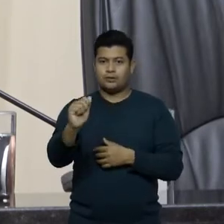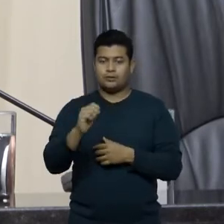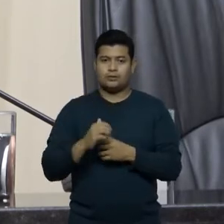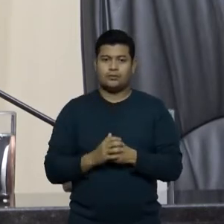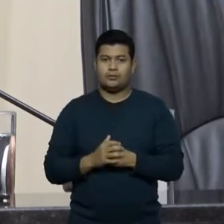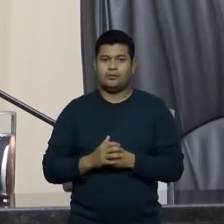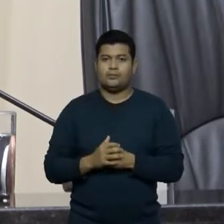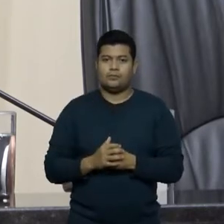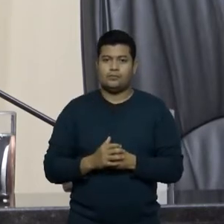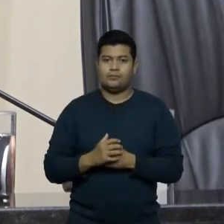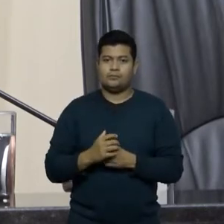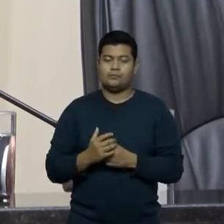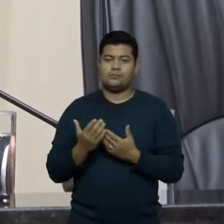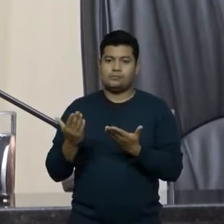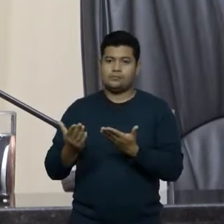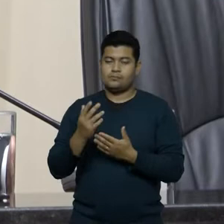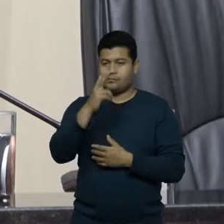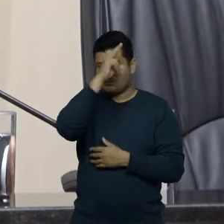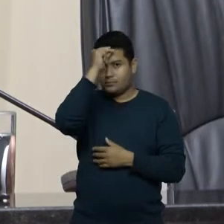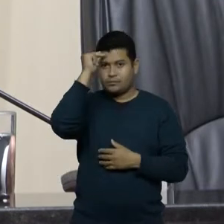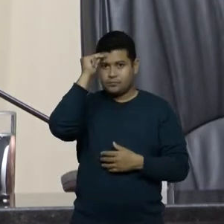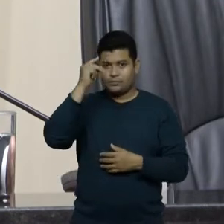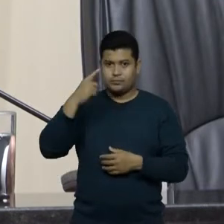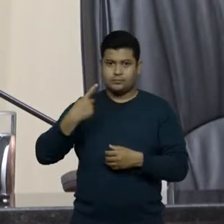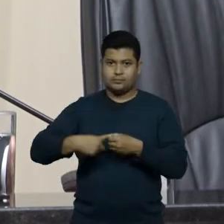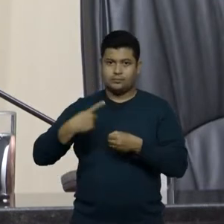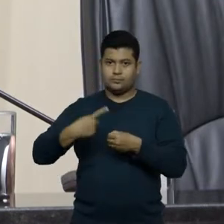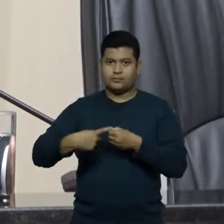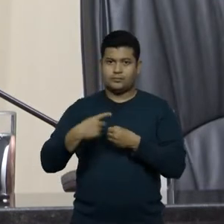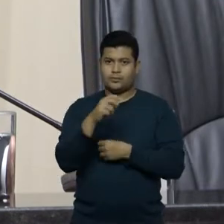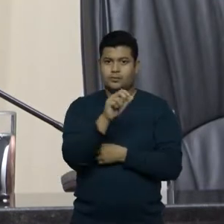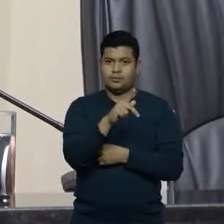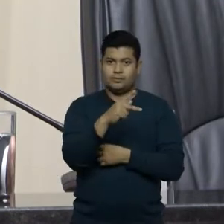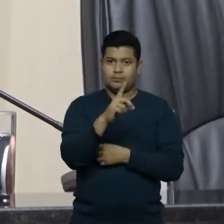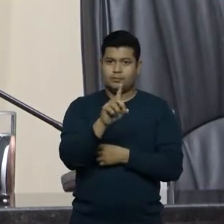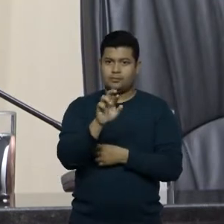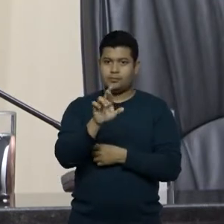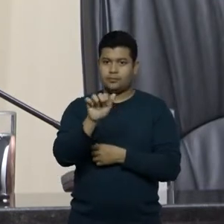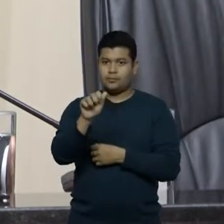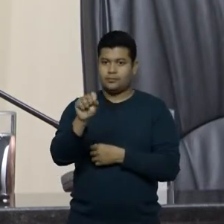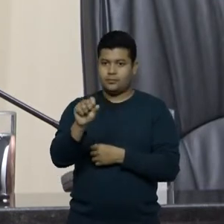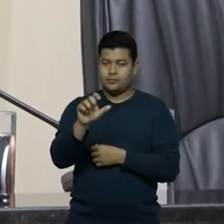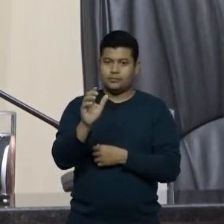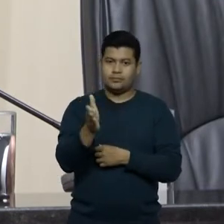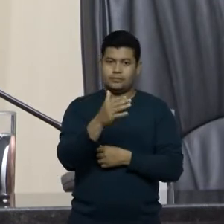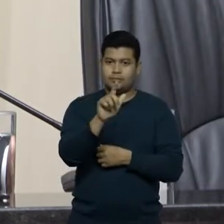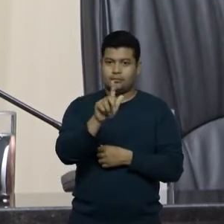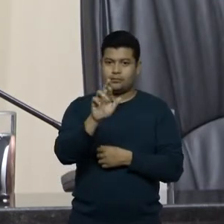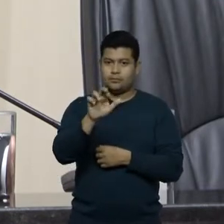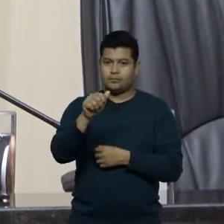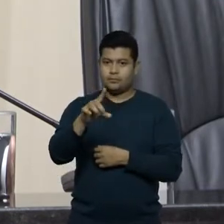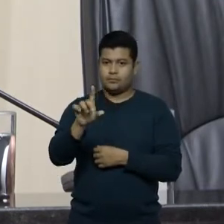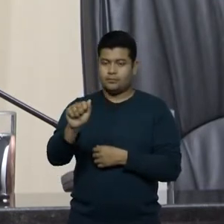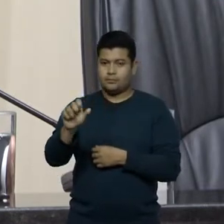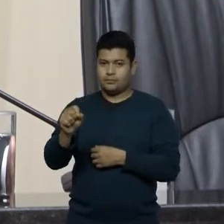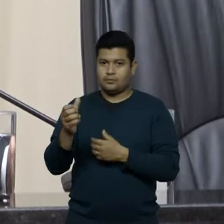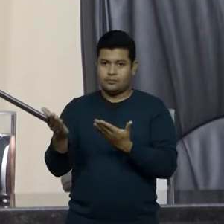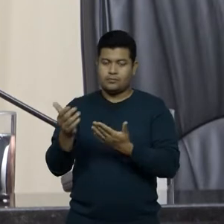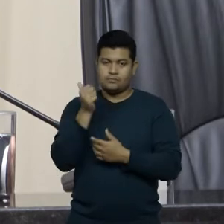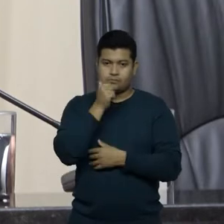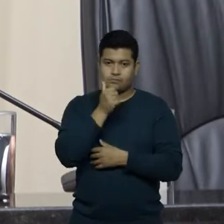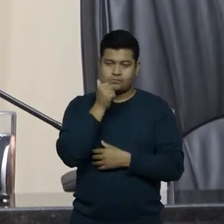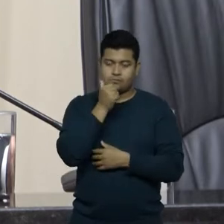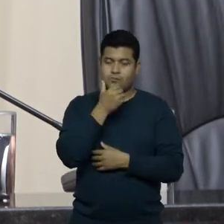Excelentíssimo Senhor prefeito do município de pedras grandes Agnaldo Filipe Filipe Senhor vice-prefeito do município